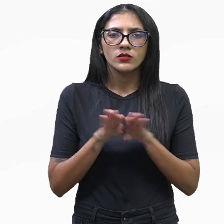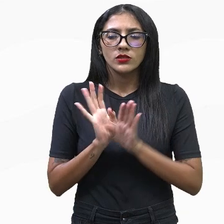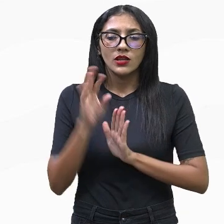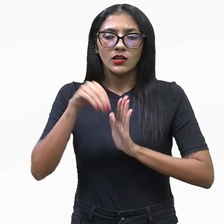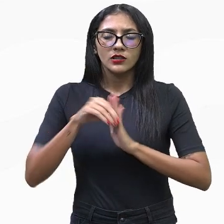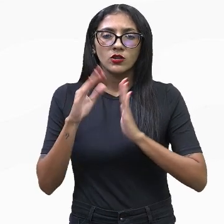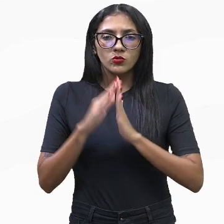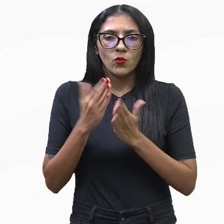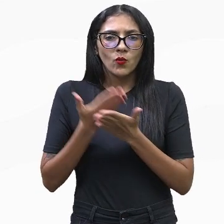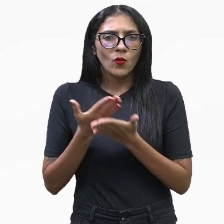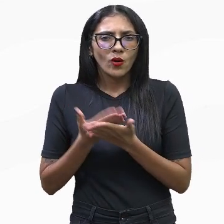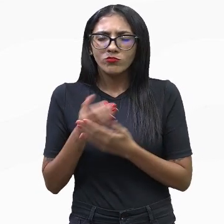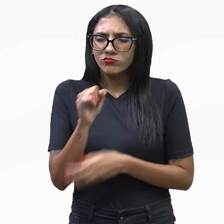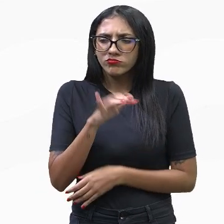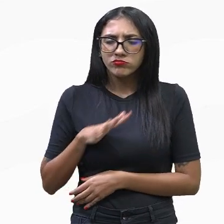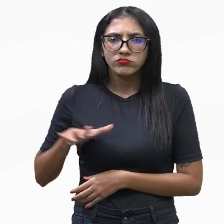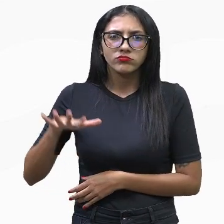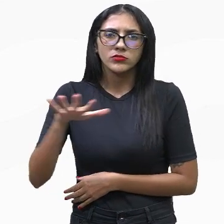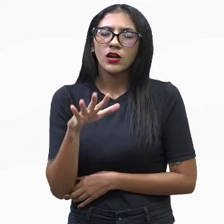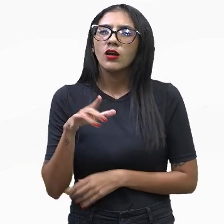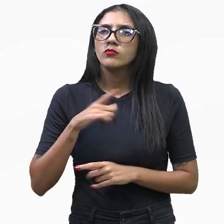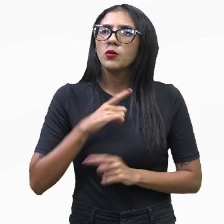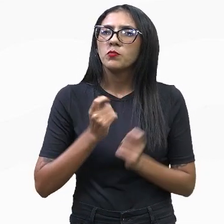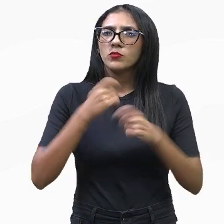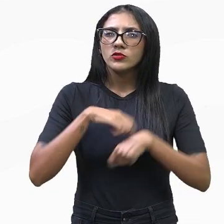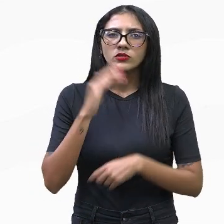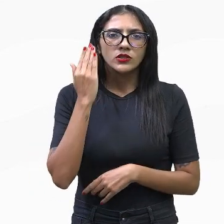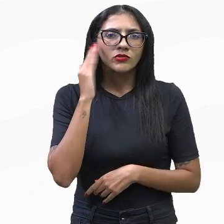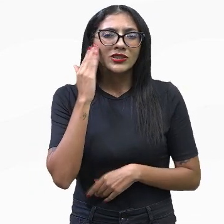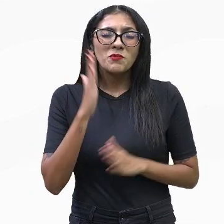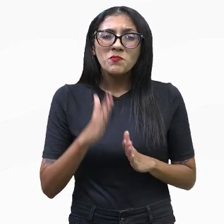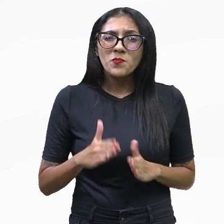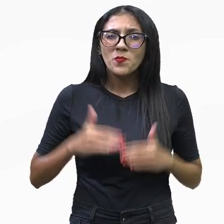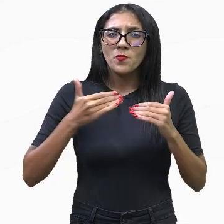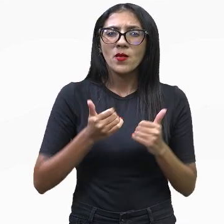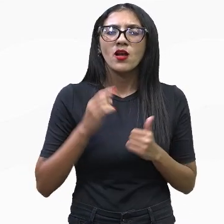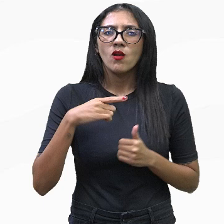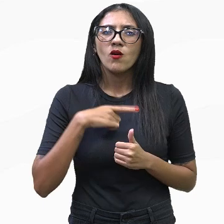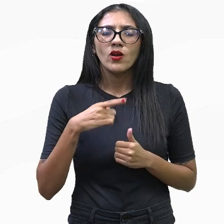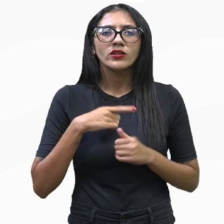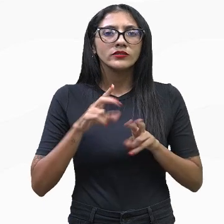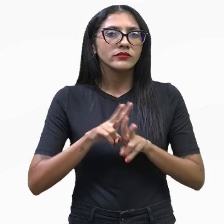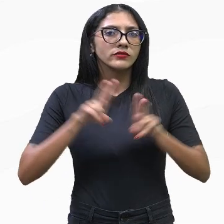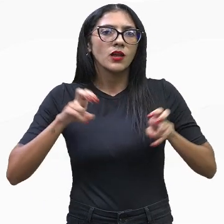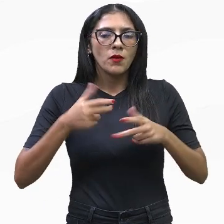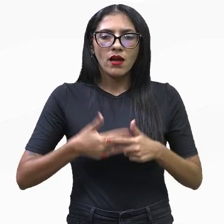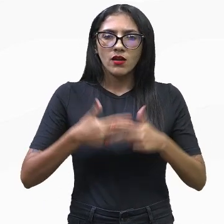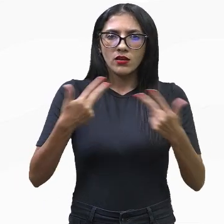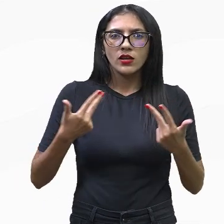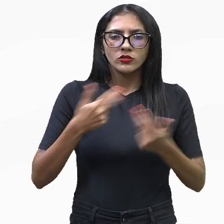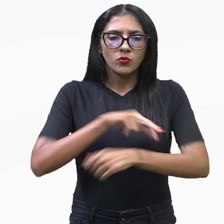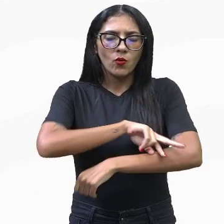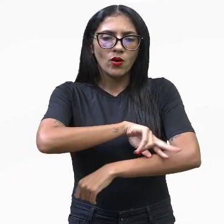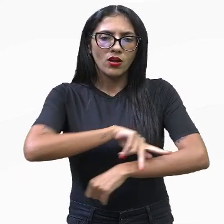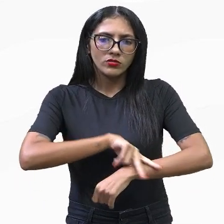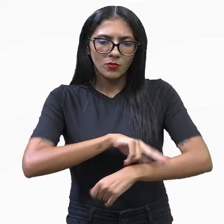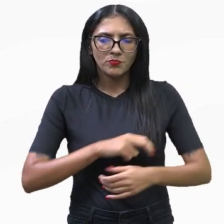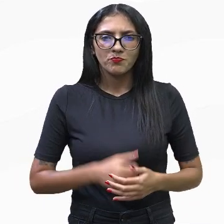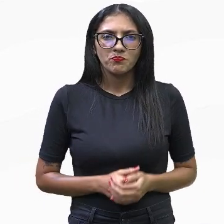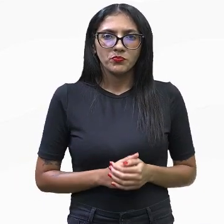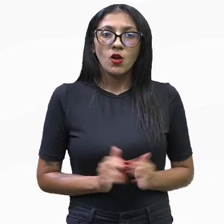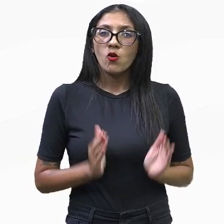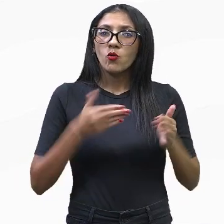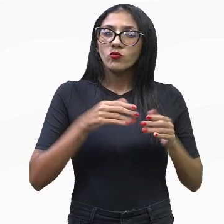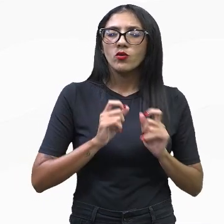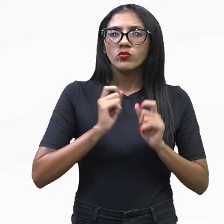escola como um todo compreendam melhor sobre o assunto étnico-racial, visando a conhecer